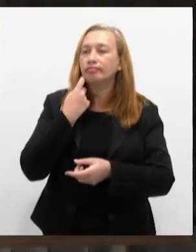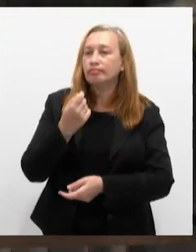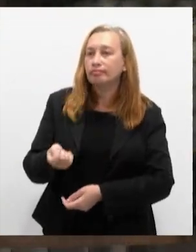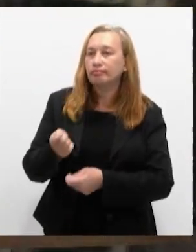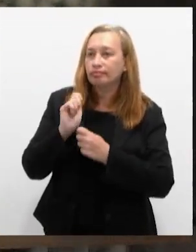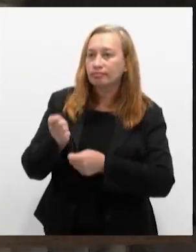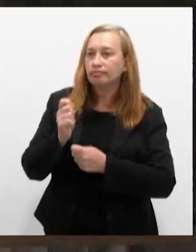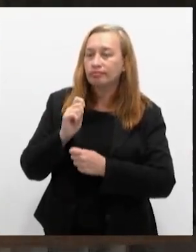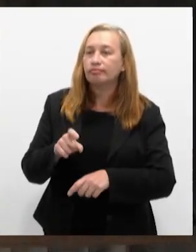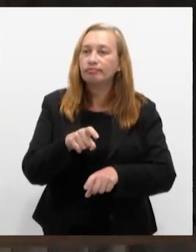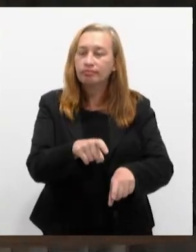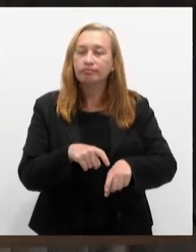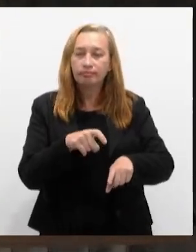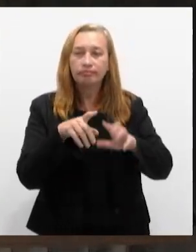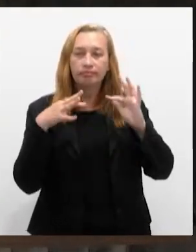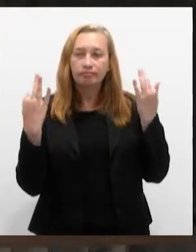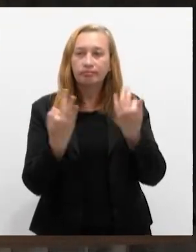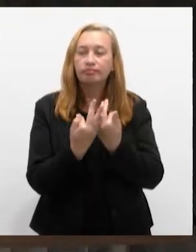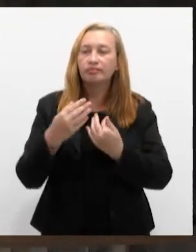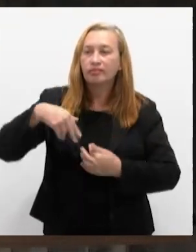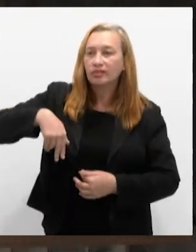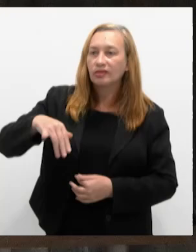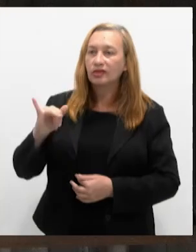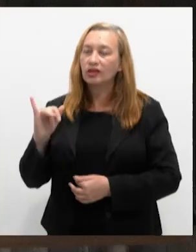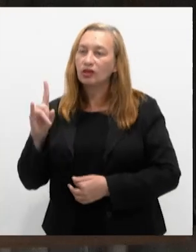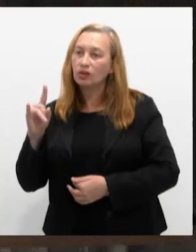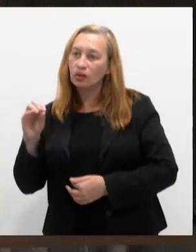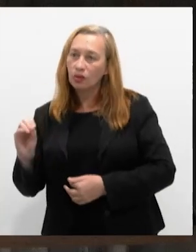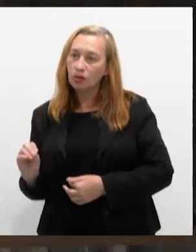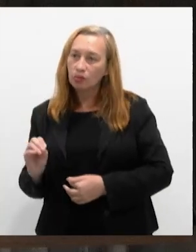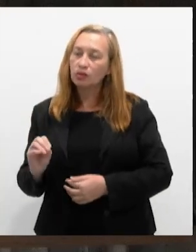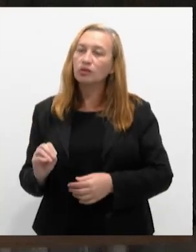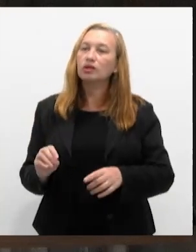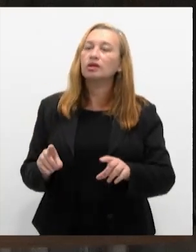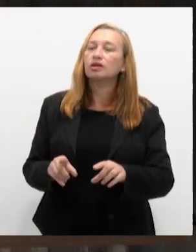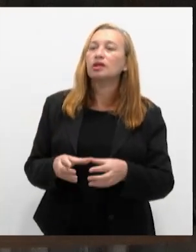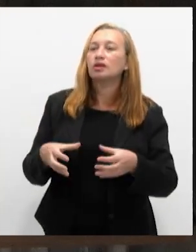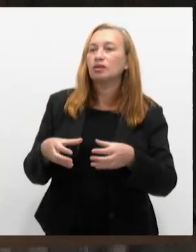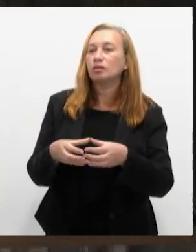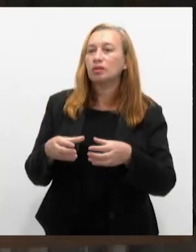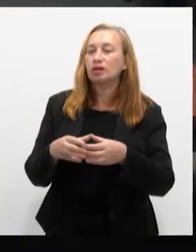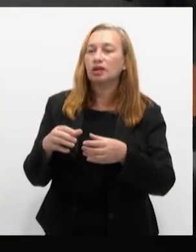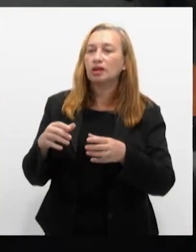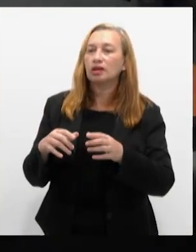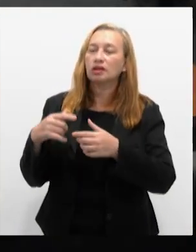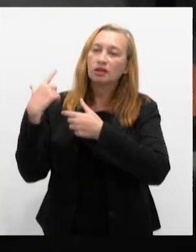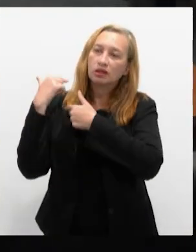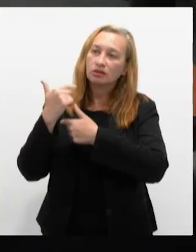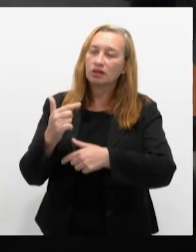artesanal, os quilombos e as comunidades tradicionais do nosso estado. Obrigada, presidente.